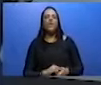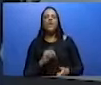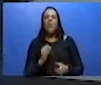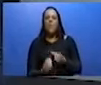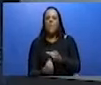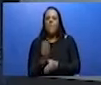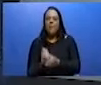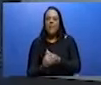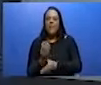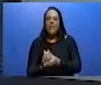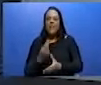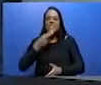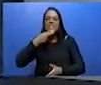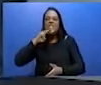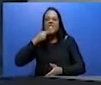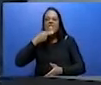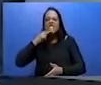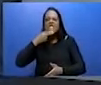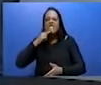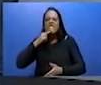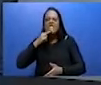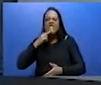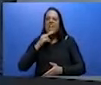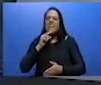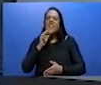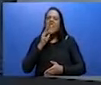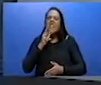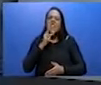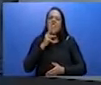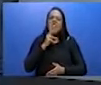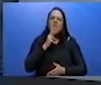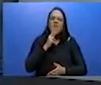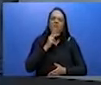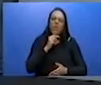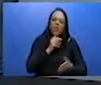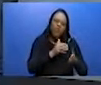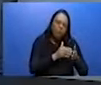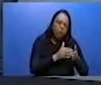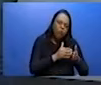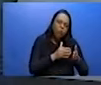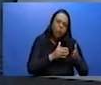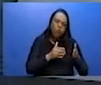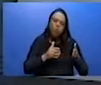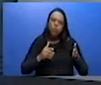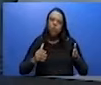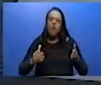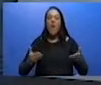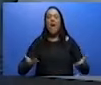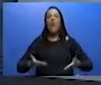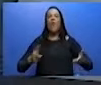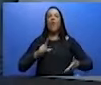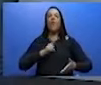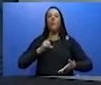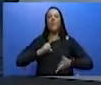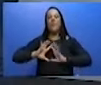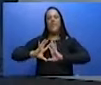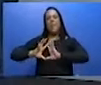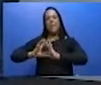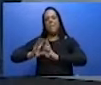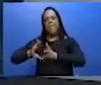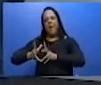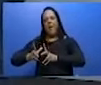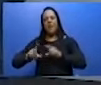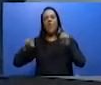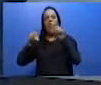um longo processo, não era fácil produzir. Não é hoje também, só que hoje existem máquinas, computadores, né?